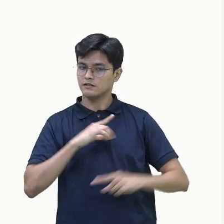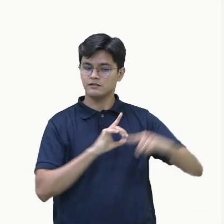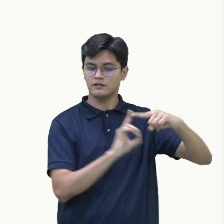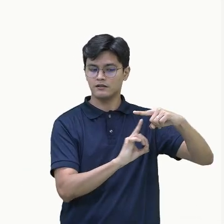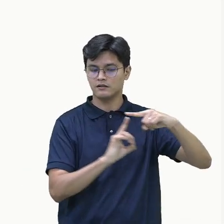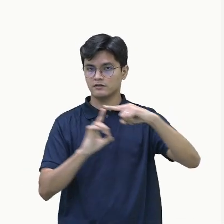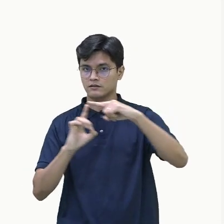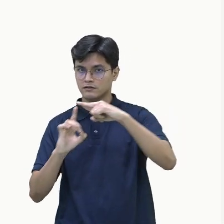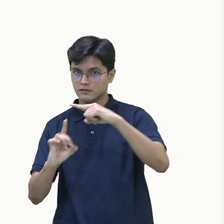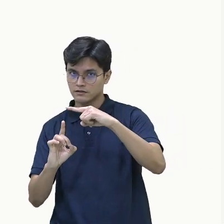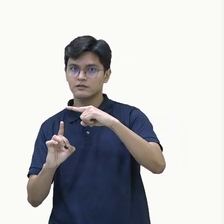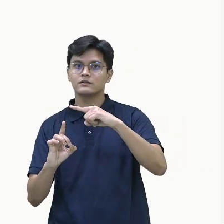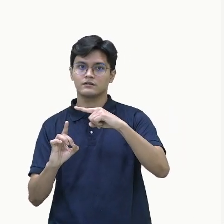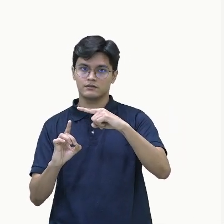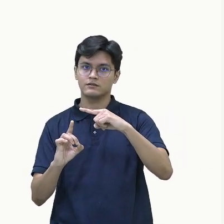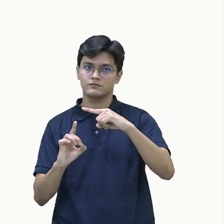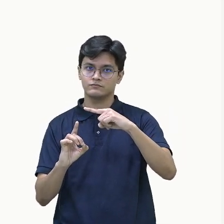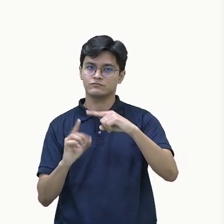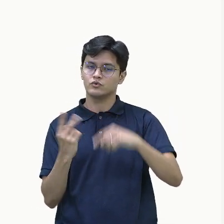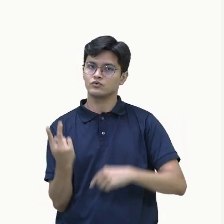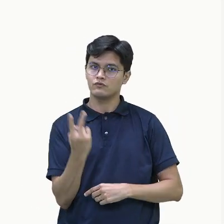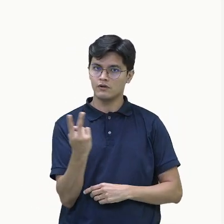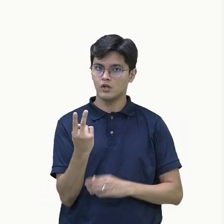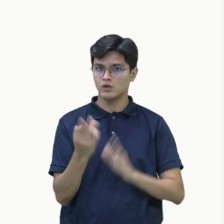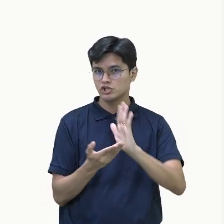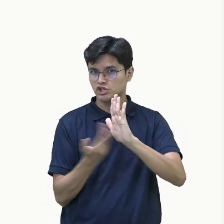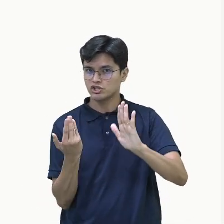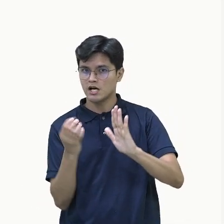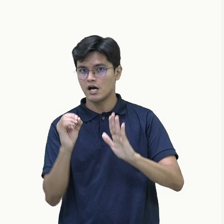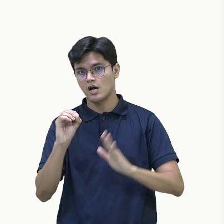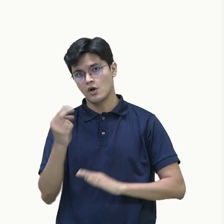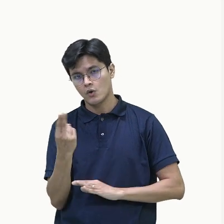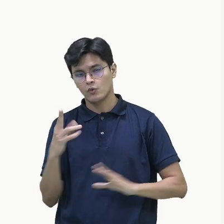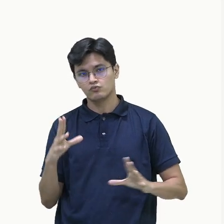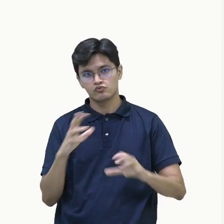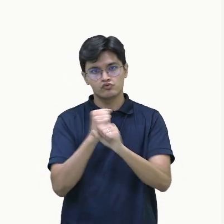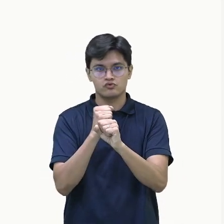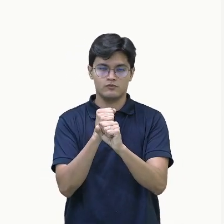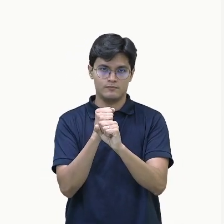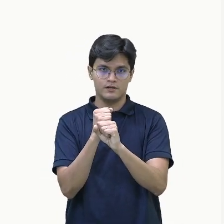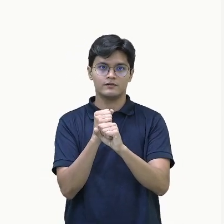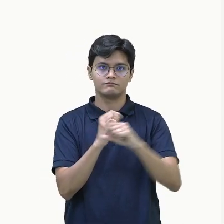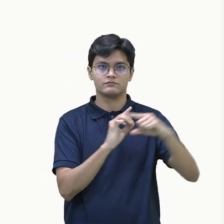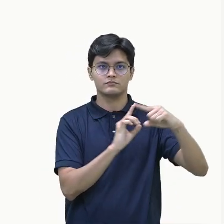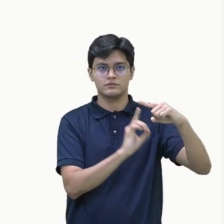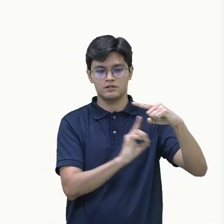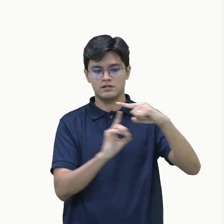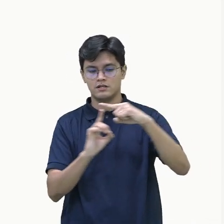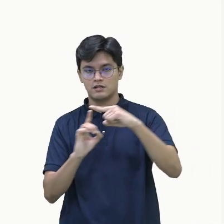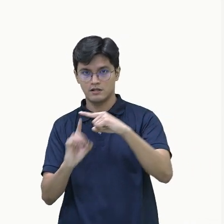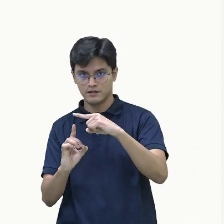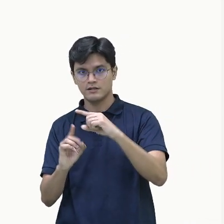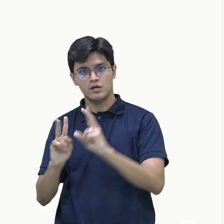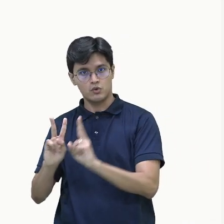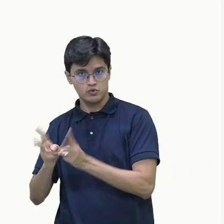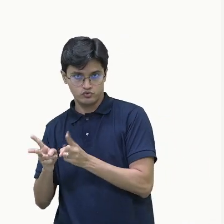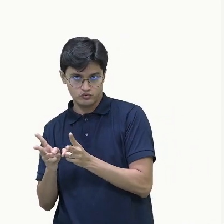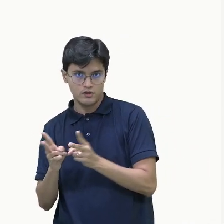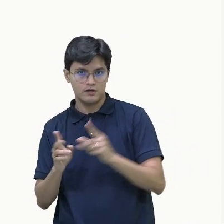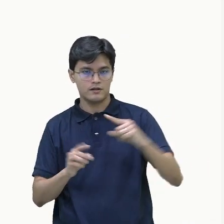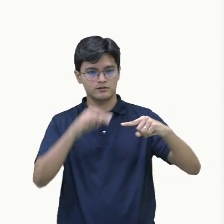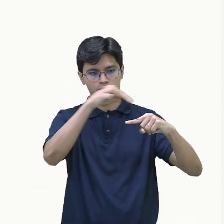ou subtraímos os valores dos numeradores e mantemos o denominador. A regra é